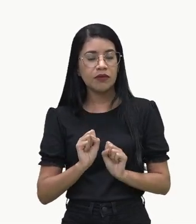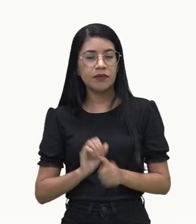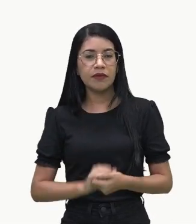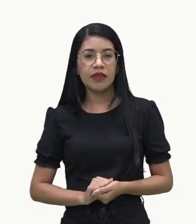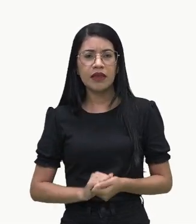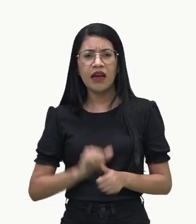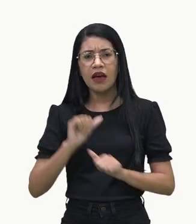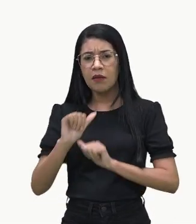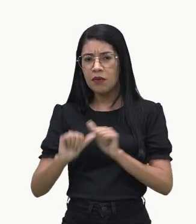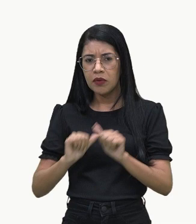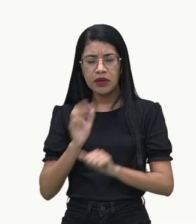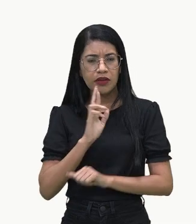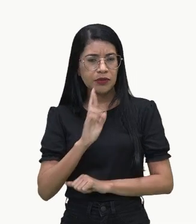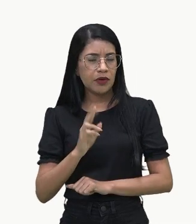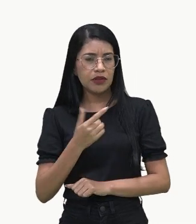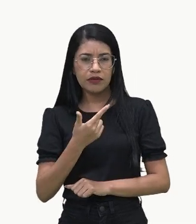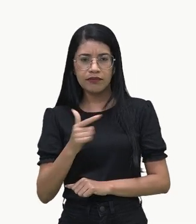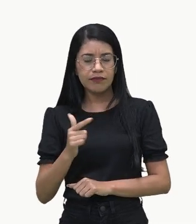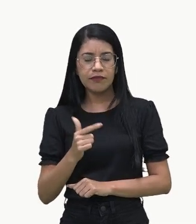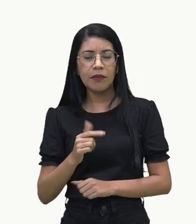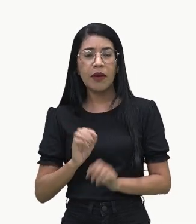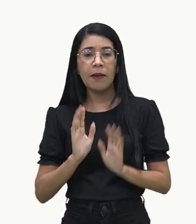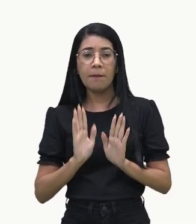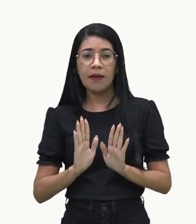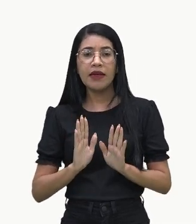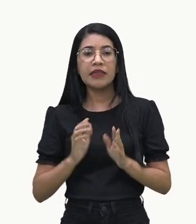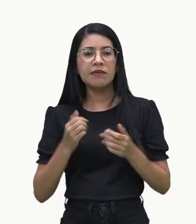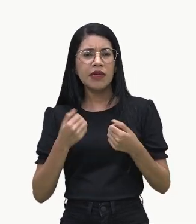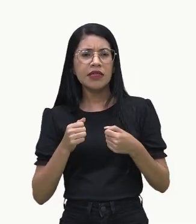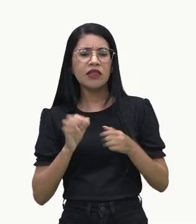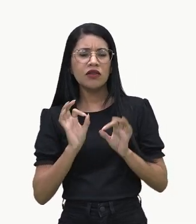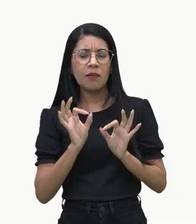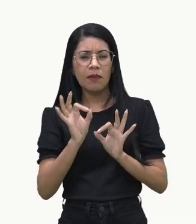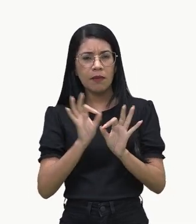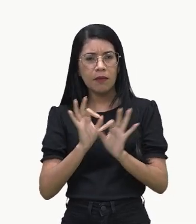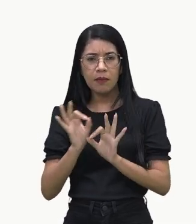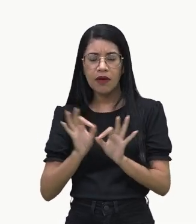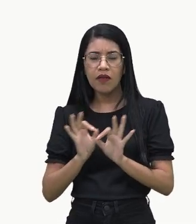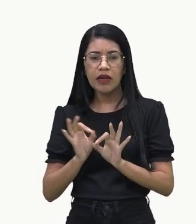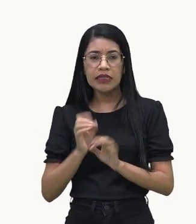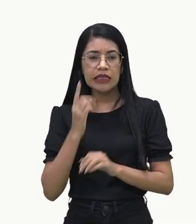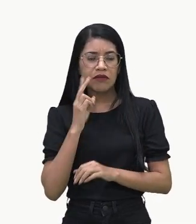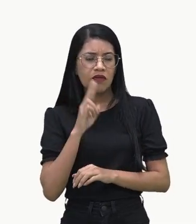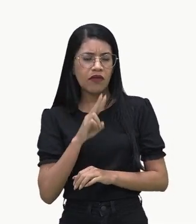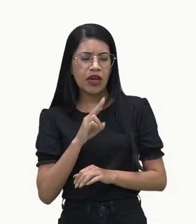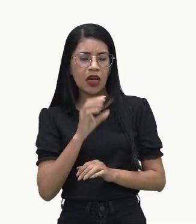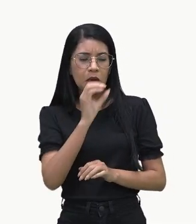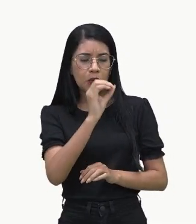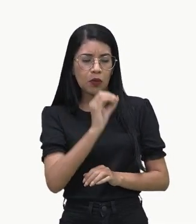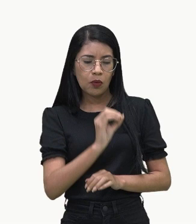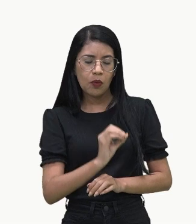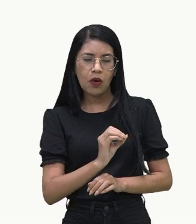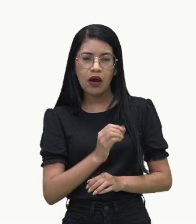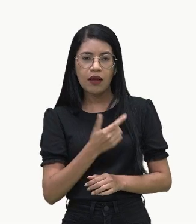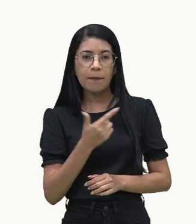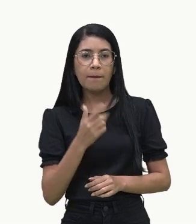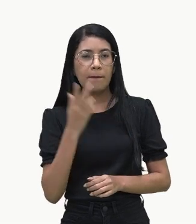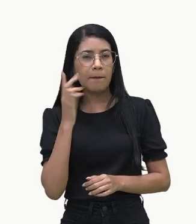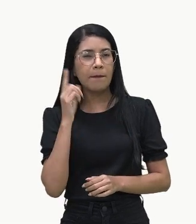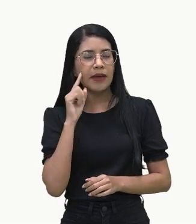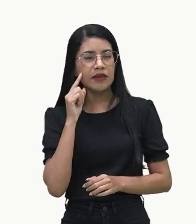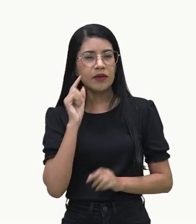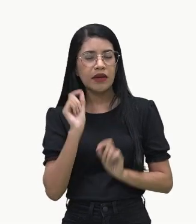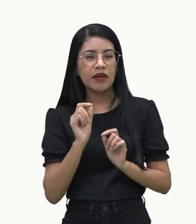alguma coisa no resultado? Não. Mas automaticamente a gente, quando não vê nenhum número abaixo do outro, a gente